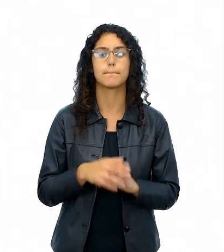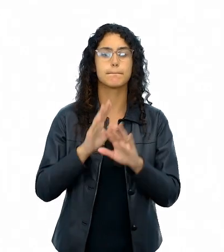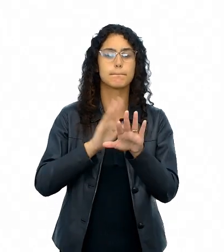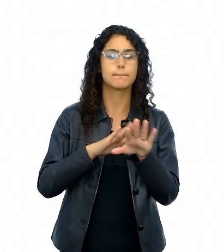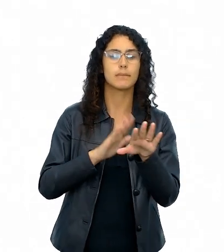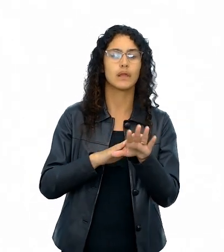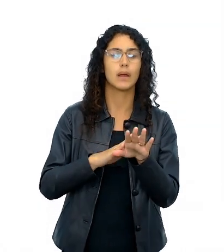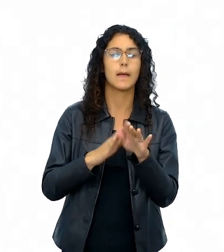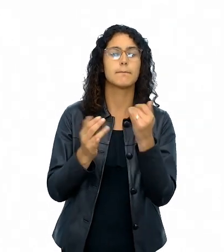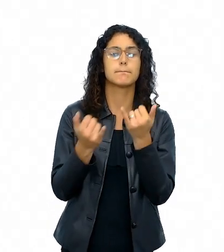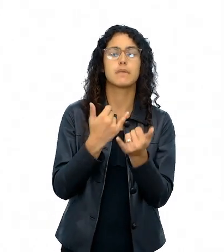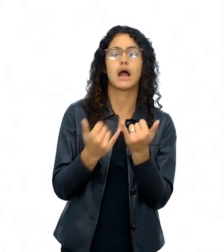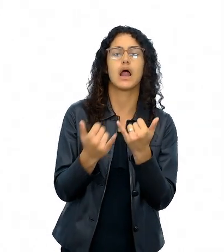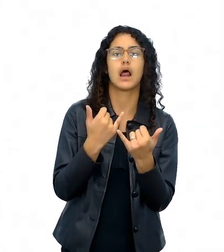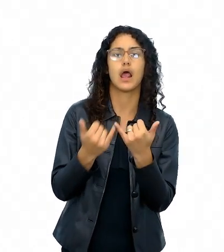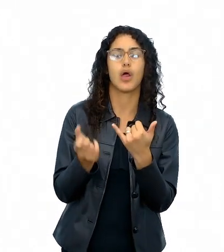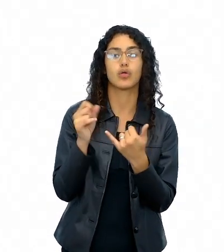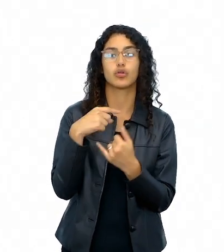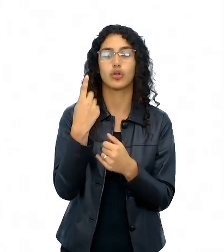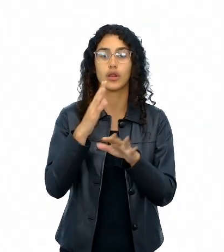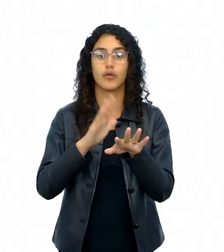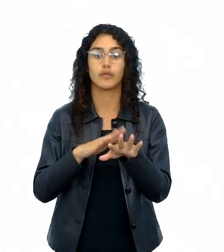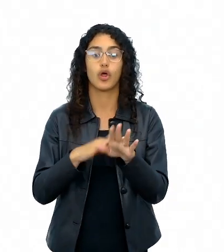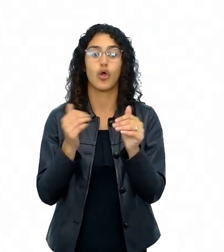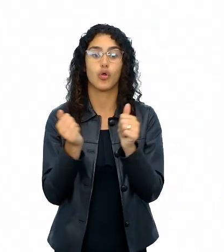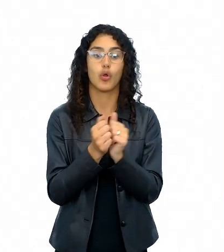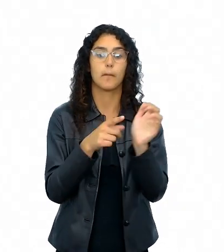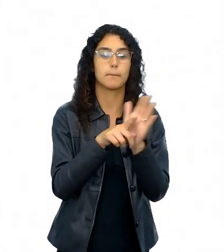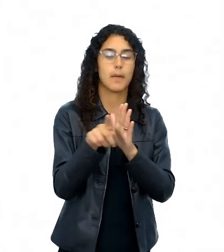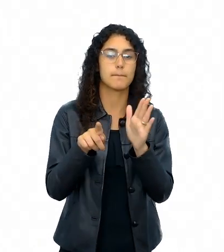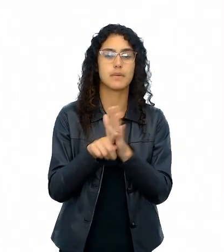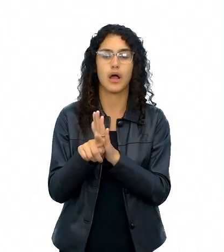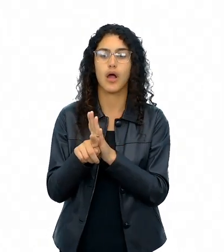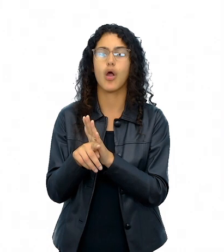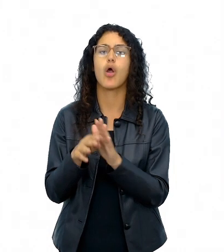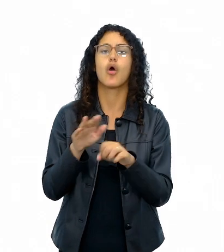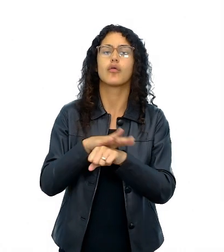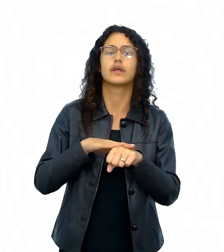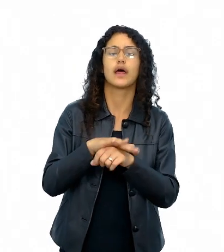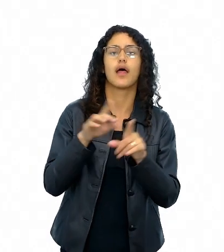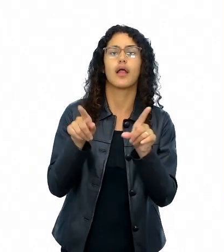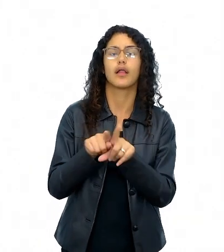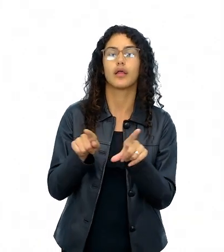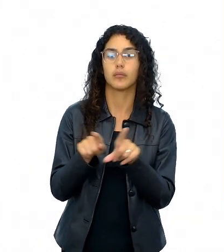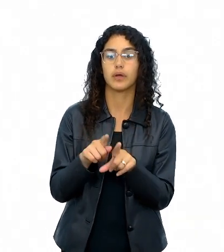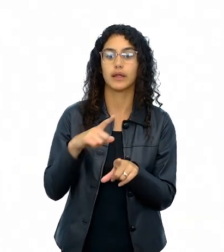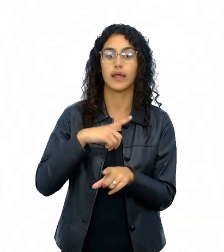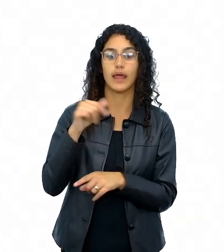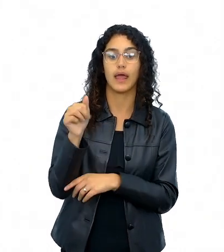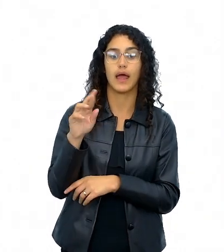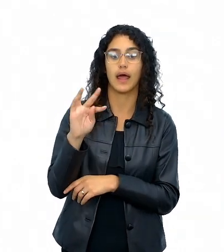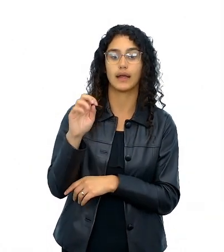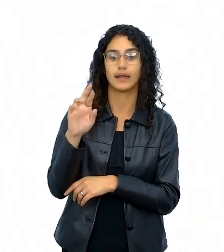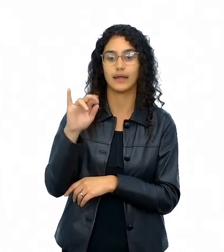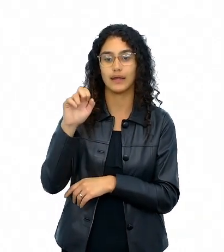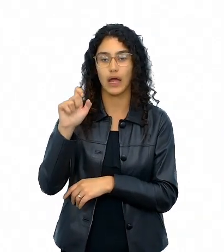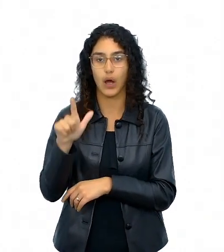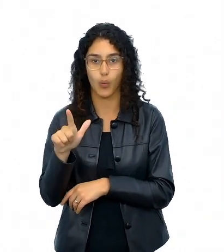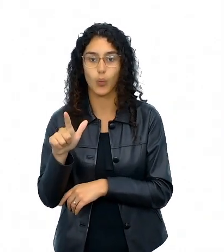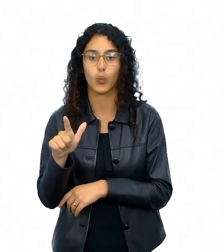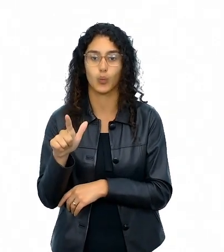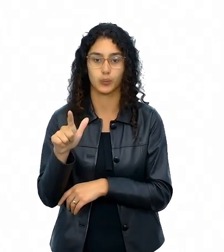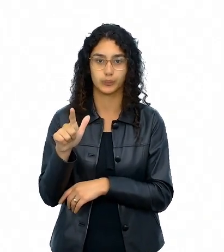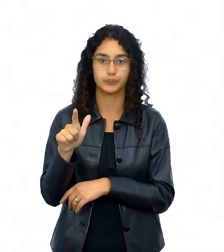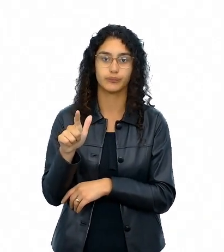esse paralelo, então, né? Já que a gente está trabalhando com a pressão atmosférica, vamos conversar também sobre a pressão arterial, né? Por que não? A